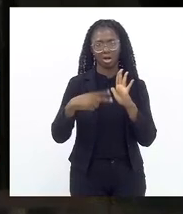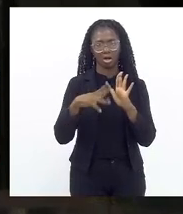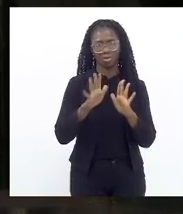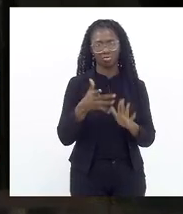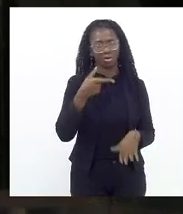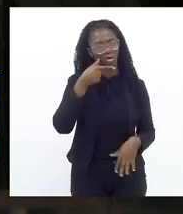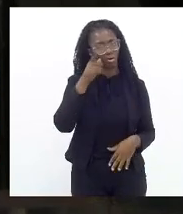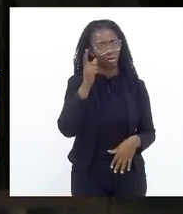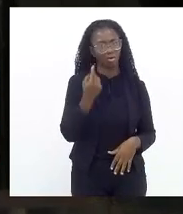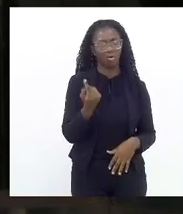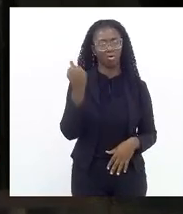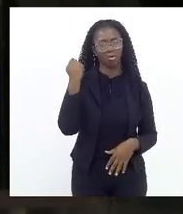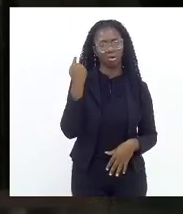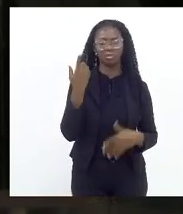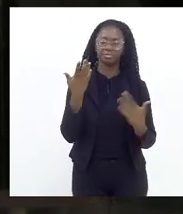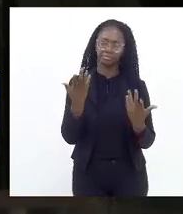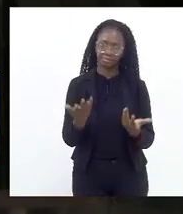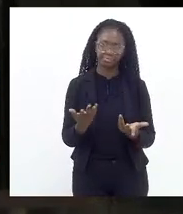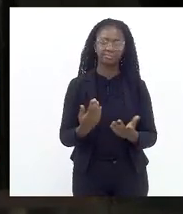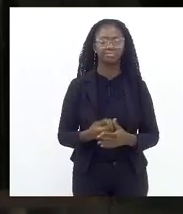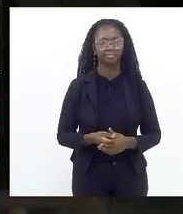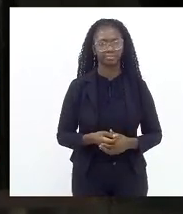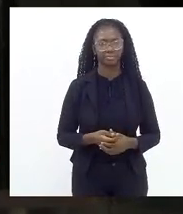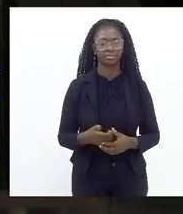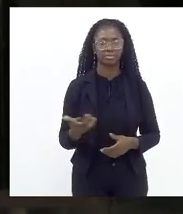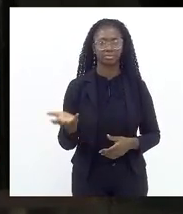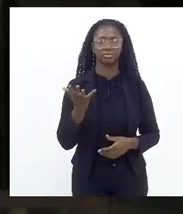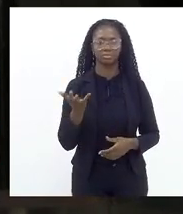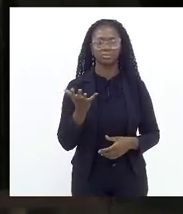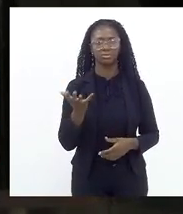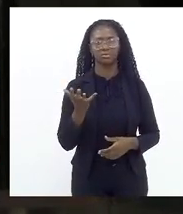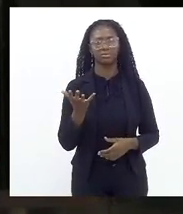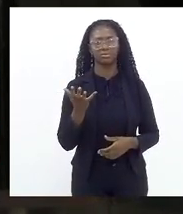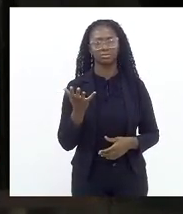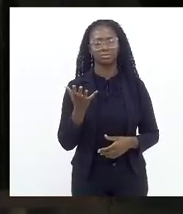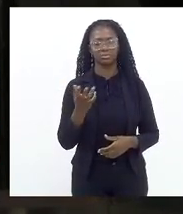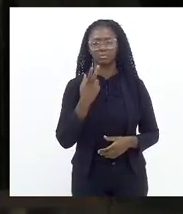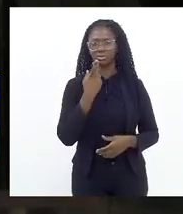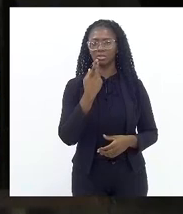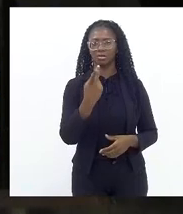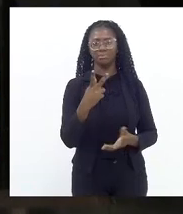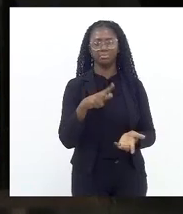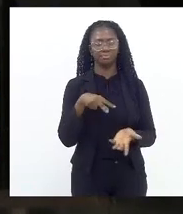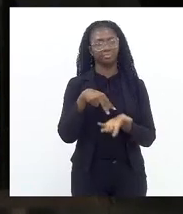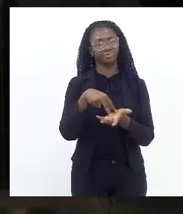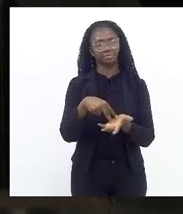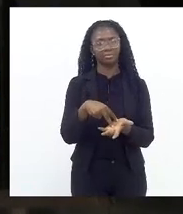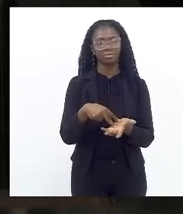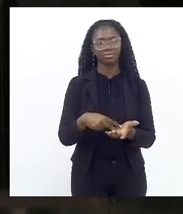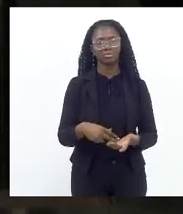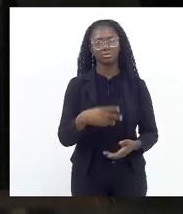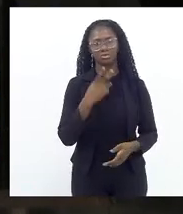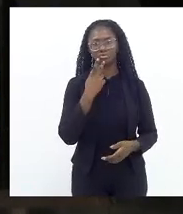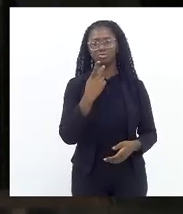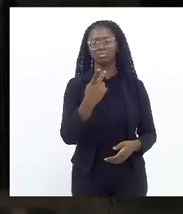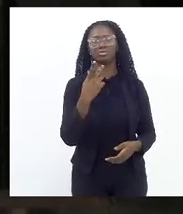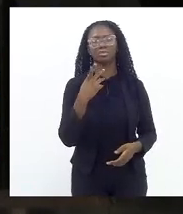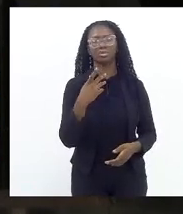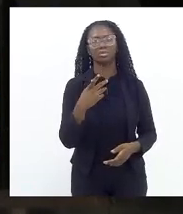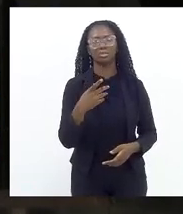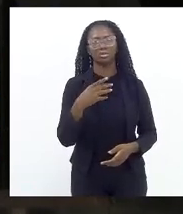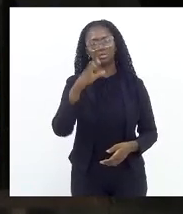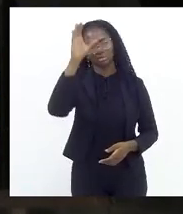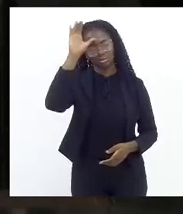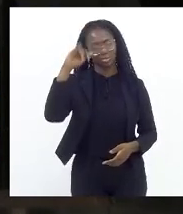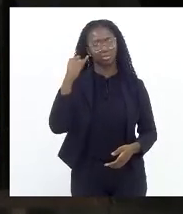ontem, e, portanto, quero fazer essa manifestação e dizer que, na verdade, tia Jo,